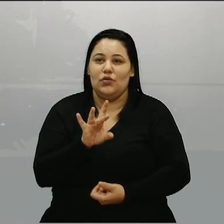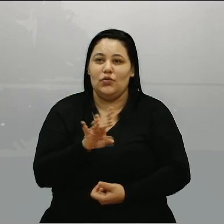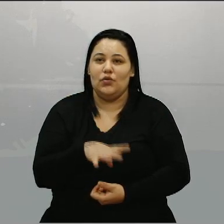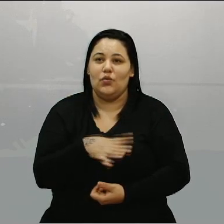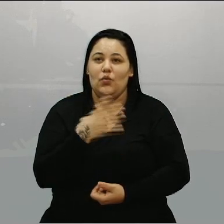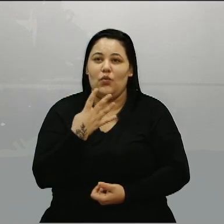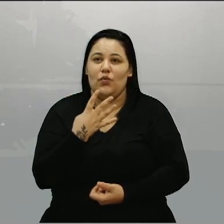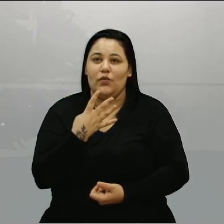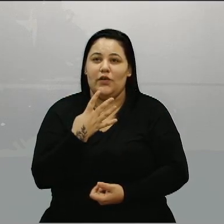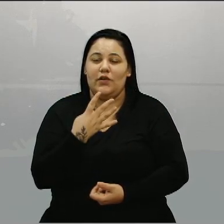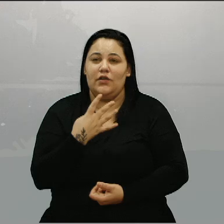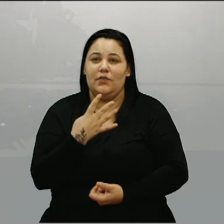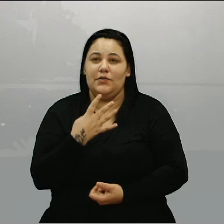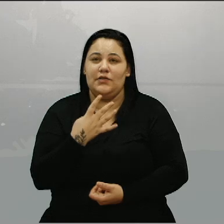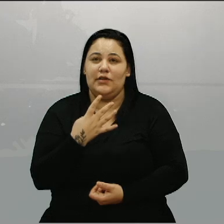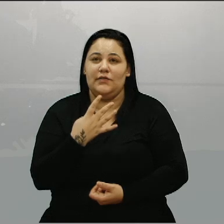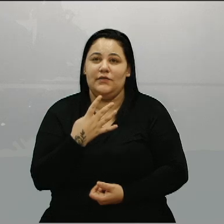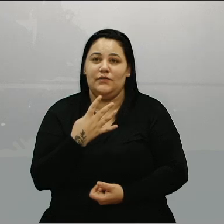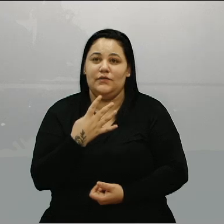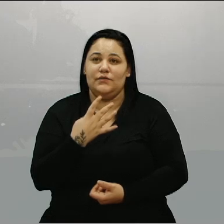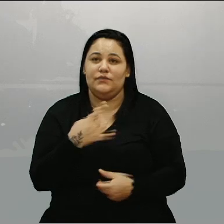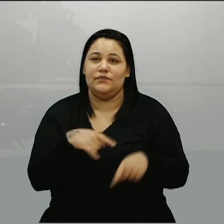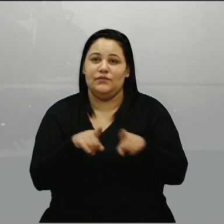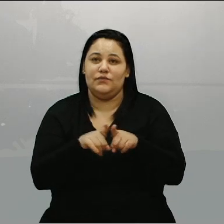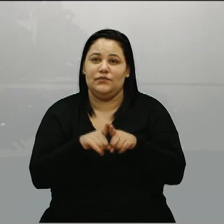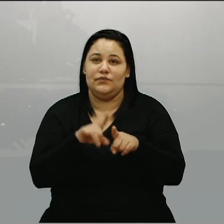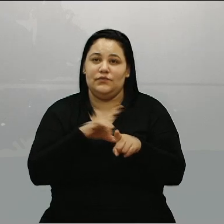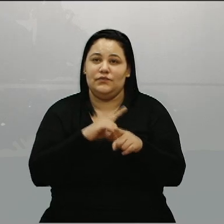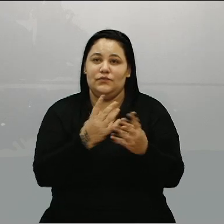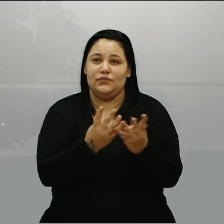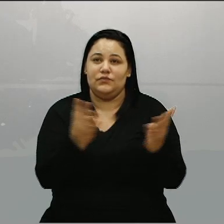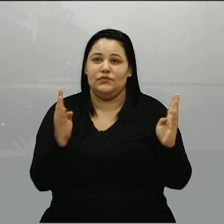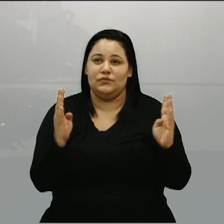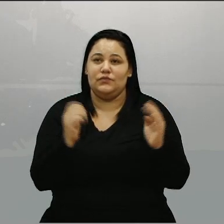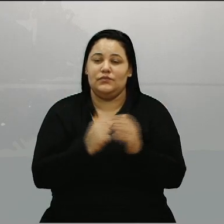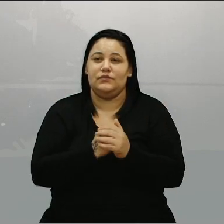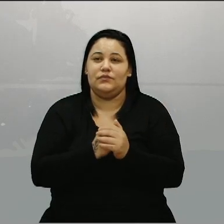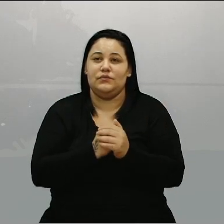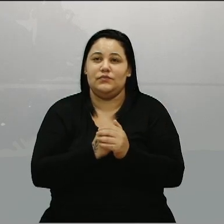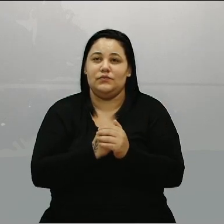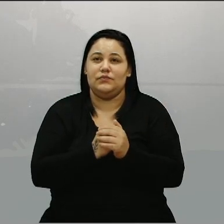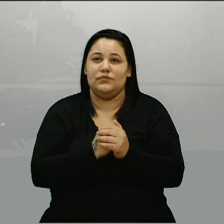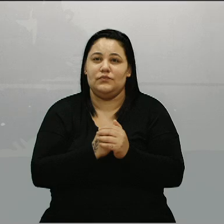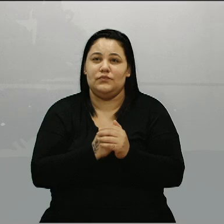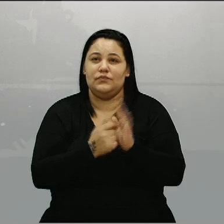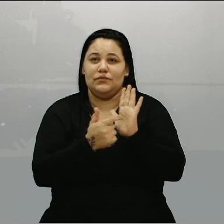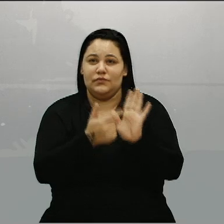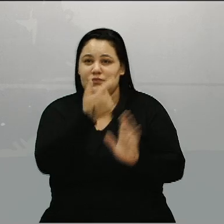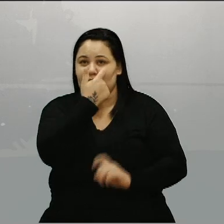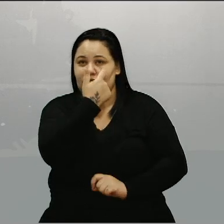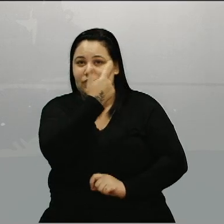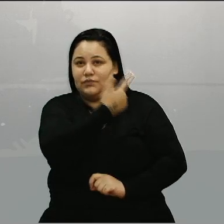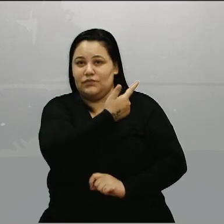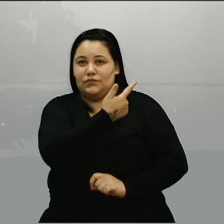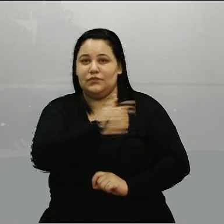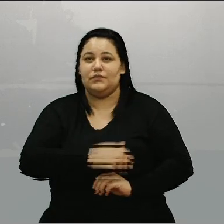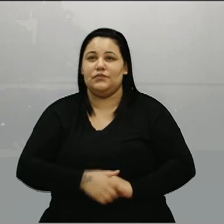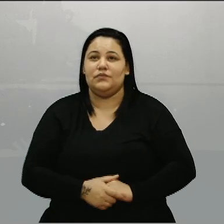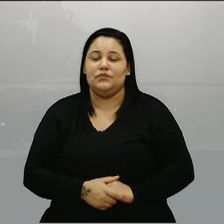cordoalhas sendo colocado à sua proteção. Essas que estão passando em frente na rua La Salle.